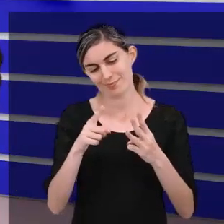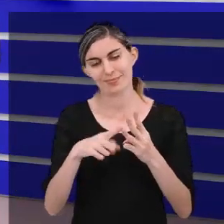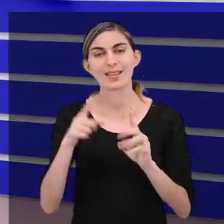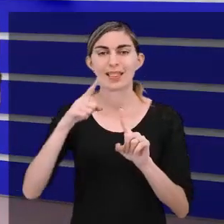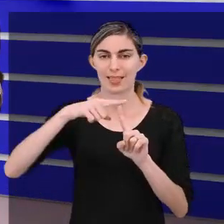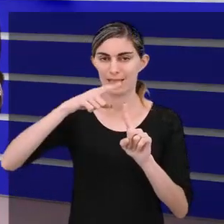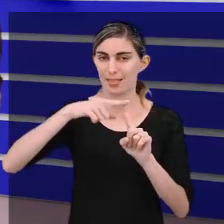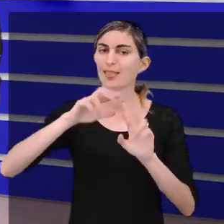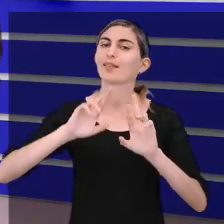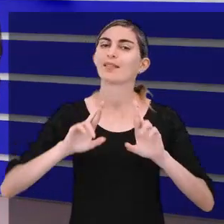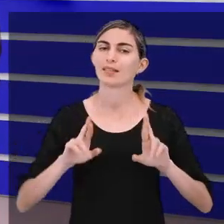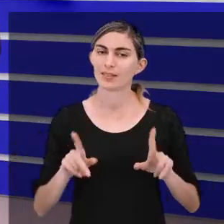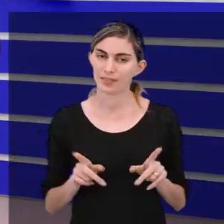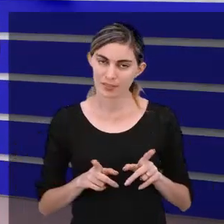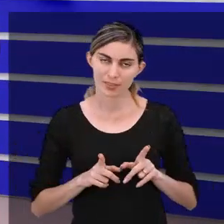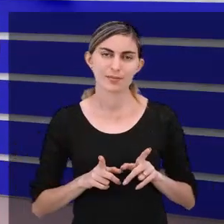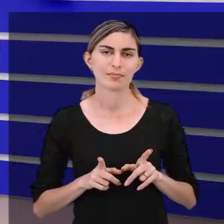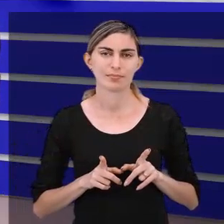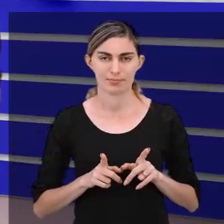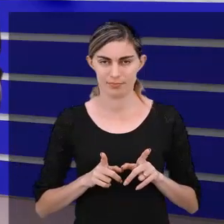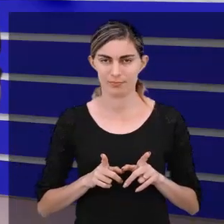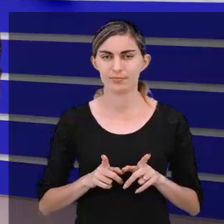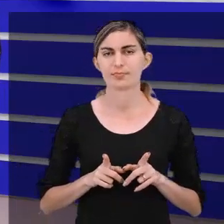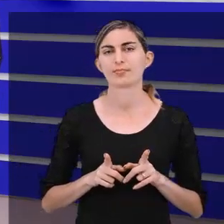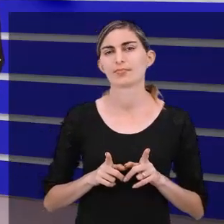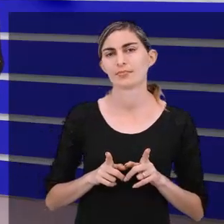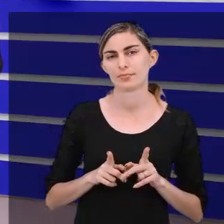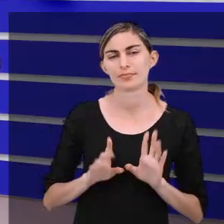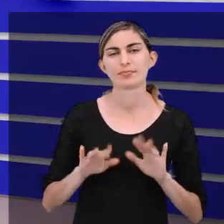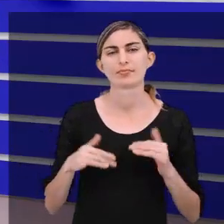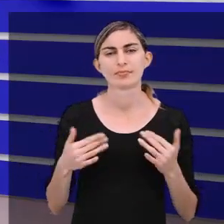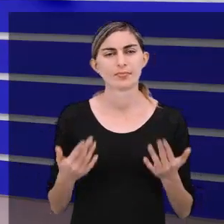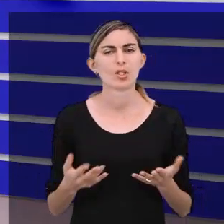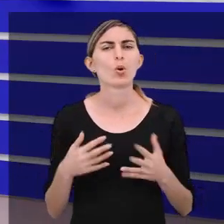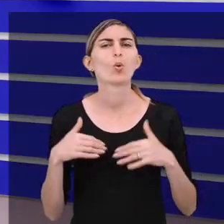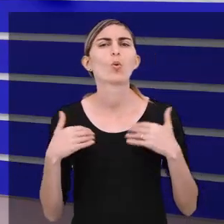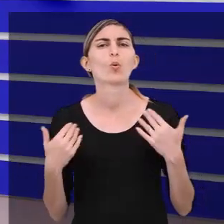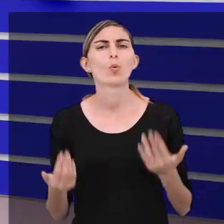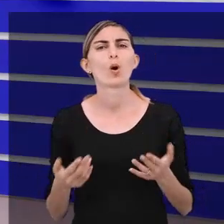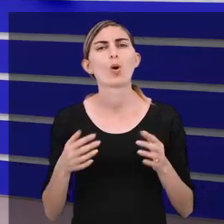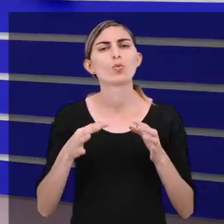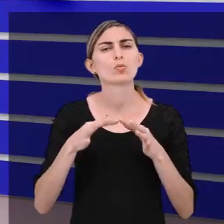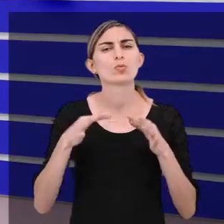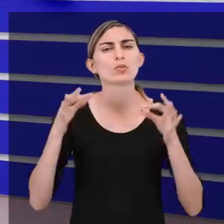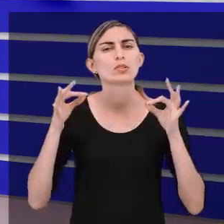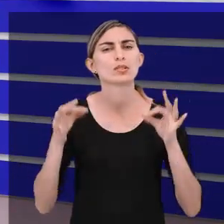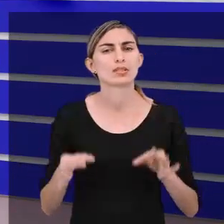estilos completamente diferentes, né? Aí vem, qual é o estilo ideal?